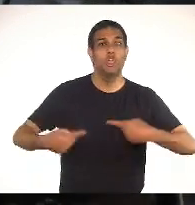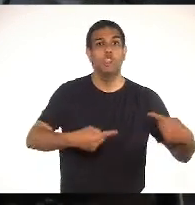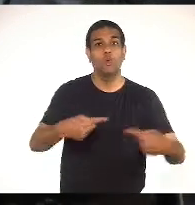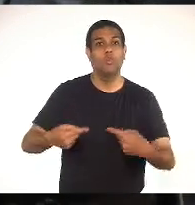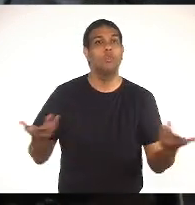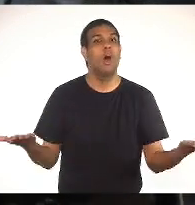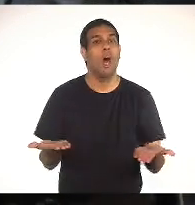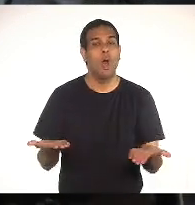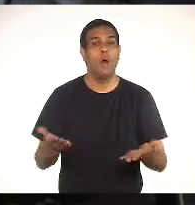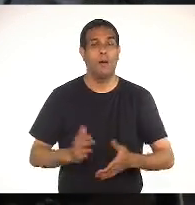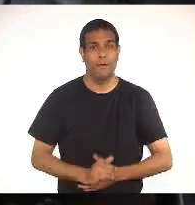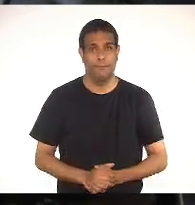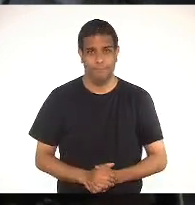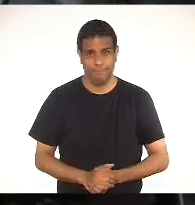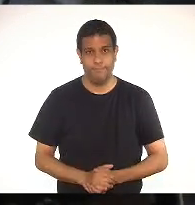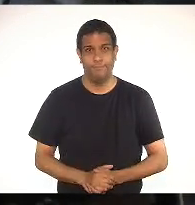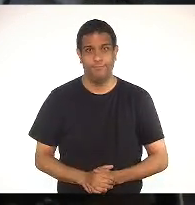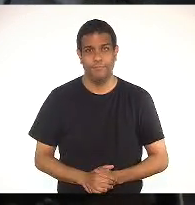discussão.